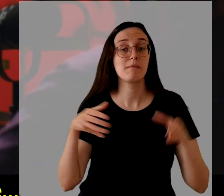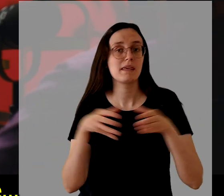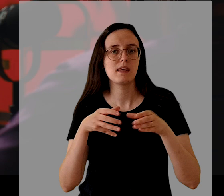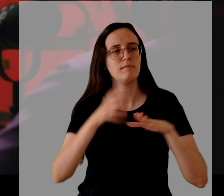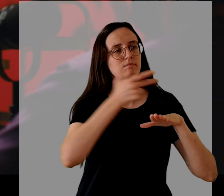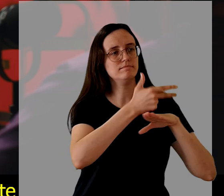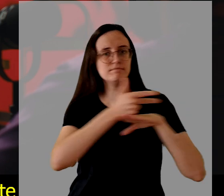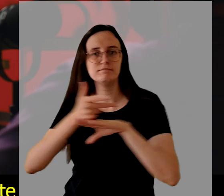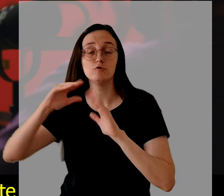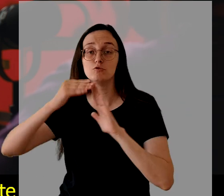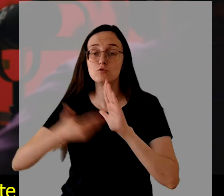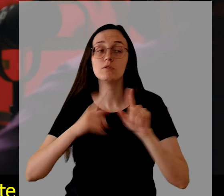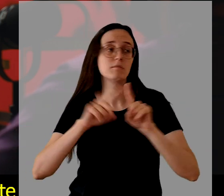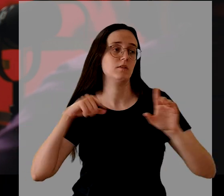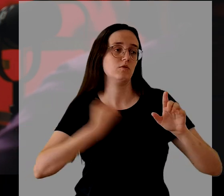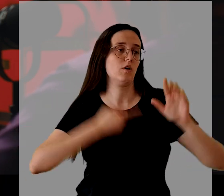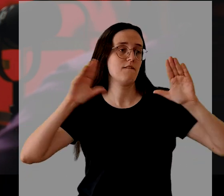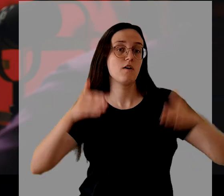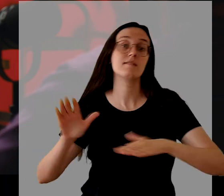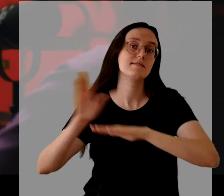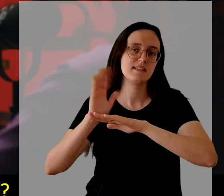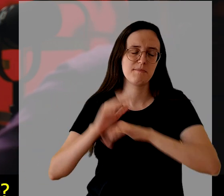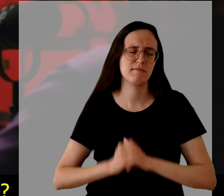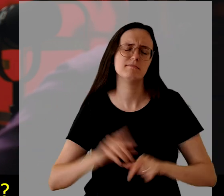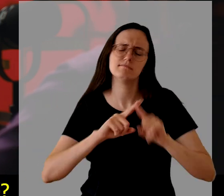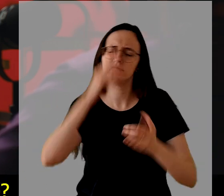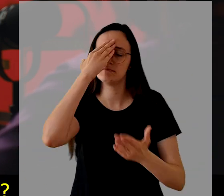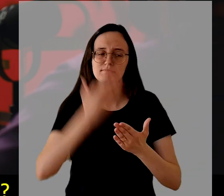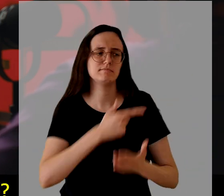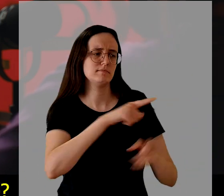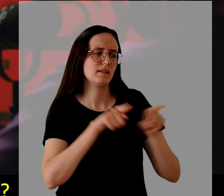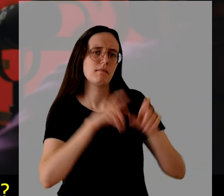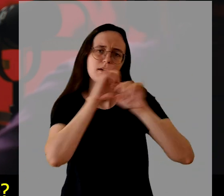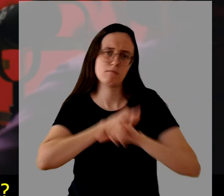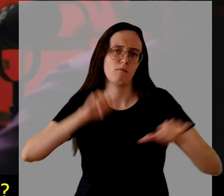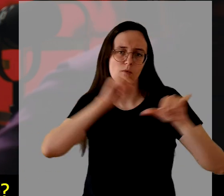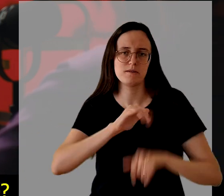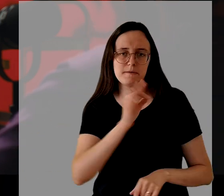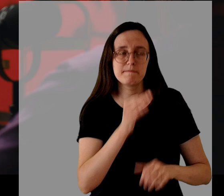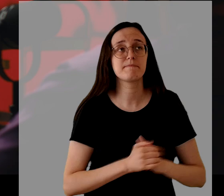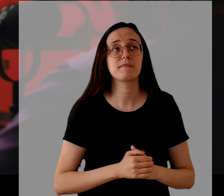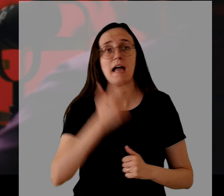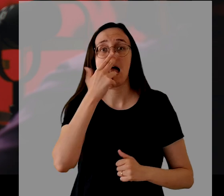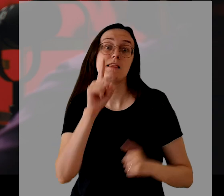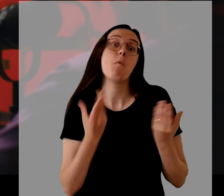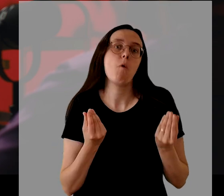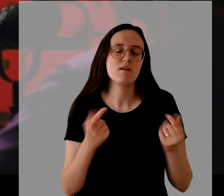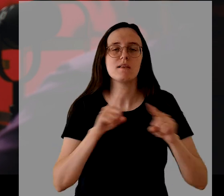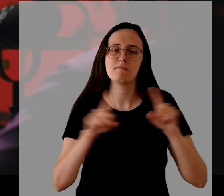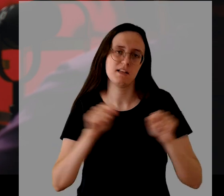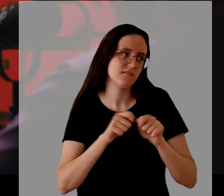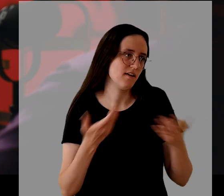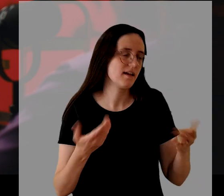equipe, mas a gente focou bastante na parte de cinema. Mas você também faz publicidade, né? Acho que não muito